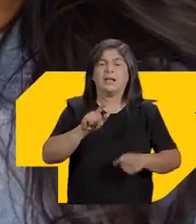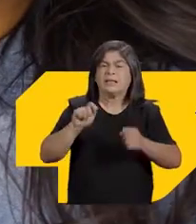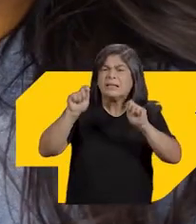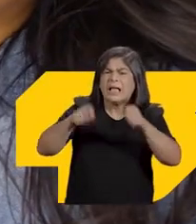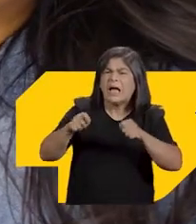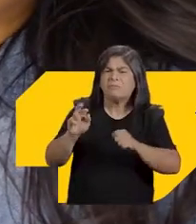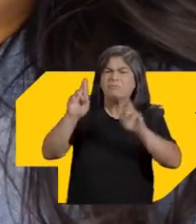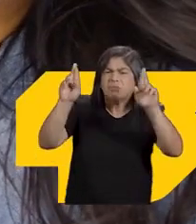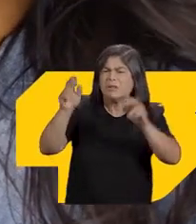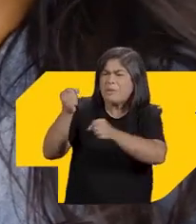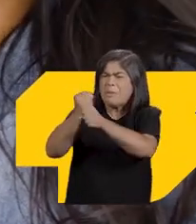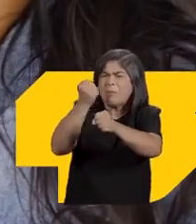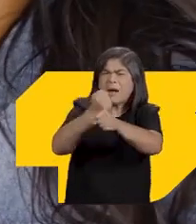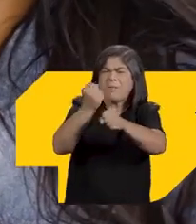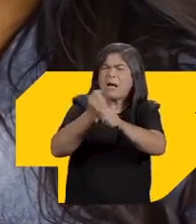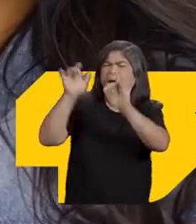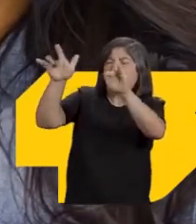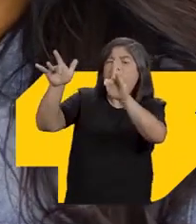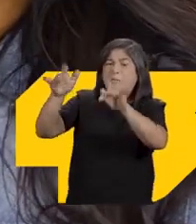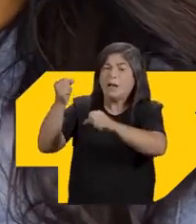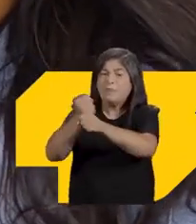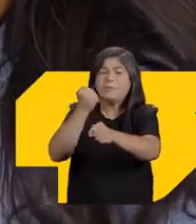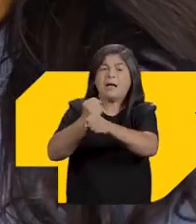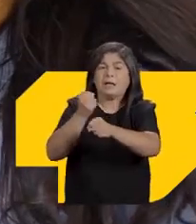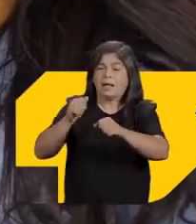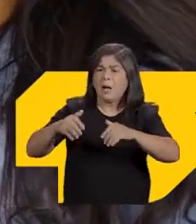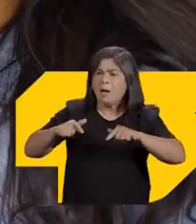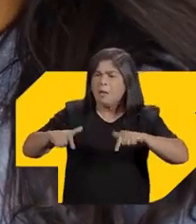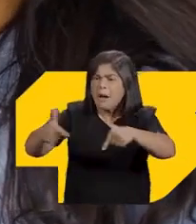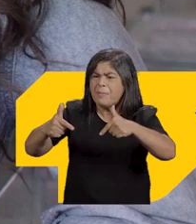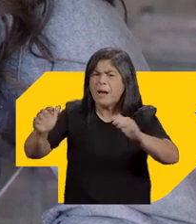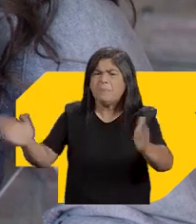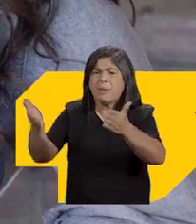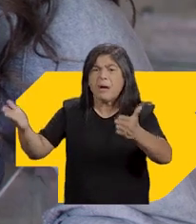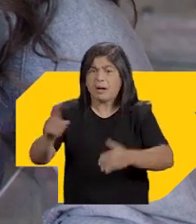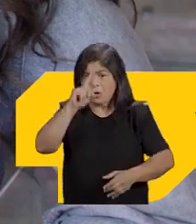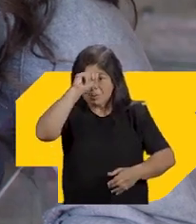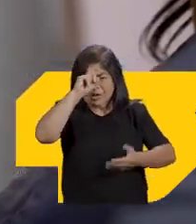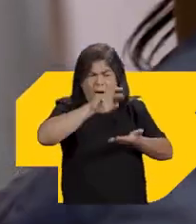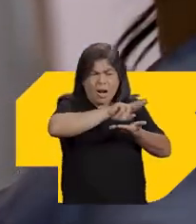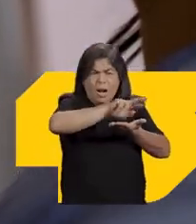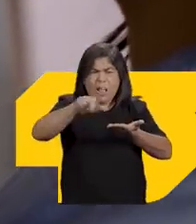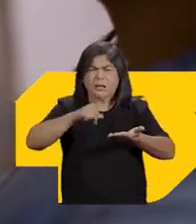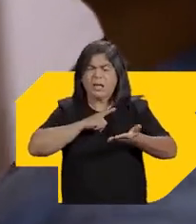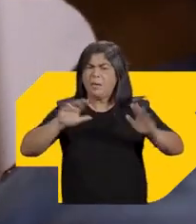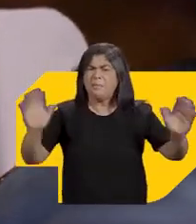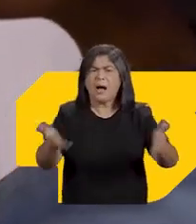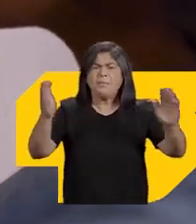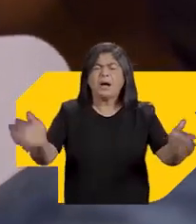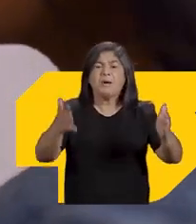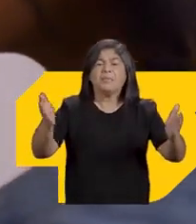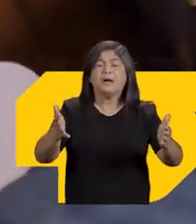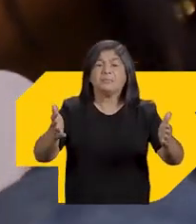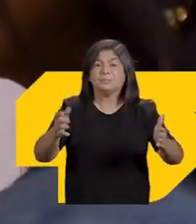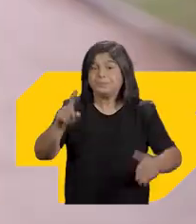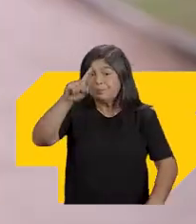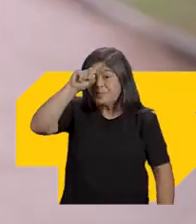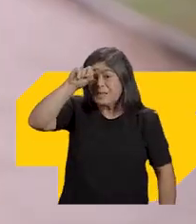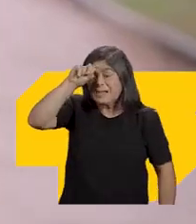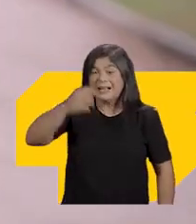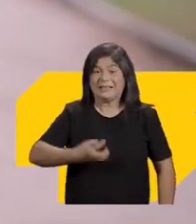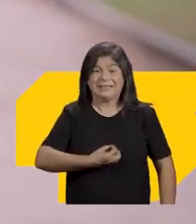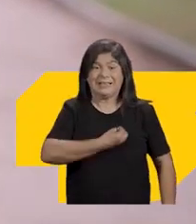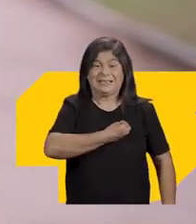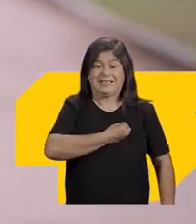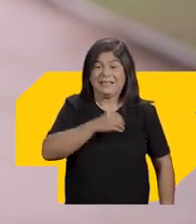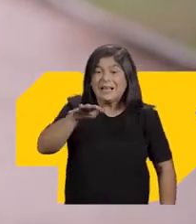vai ter. Pedro vai terminar essas obras tudinho que estão aí paradas pelo estado, botando para funcionar tudo aquilo que já existe, certo? Abrir